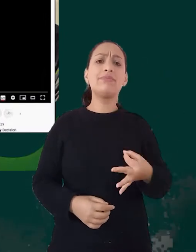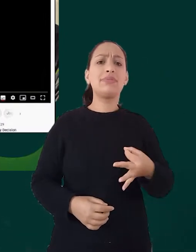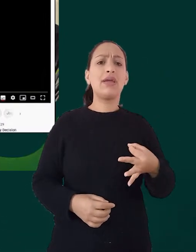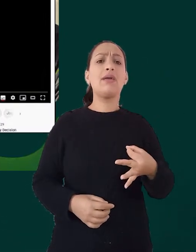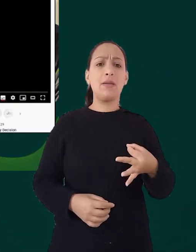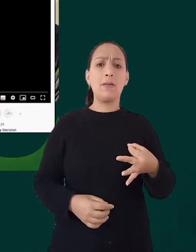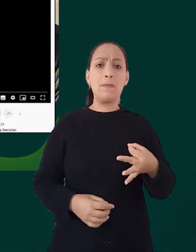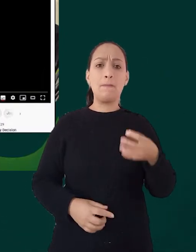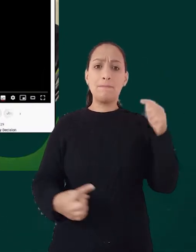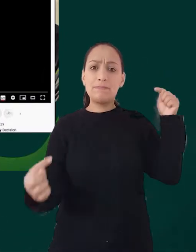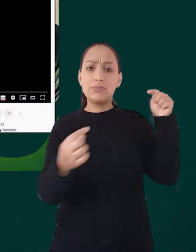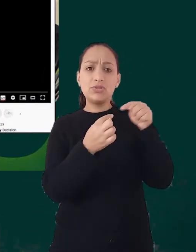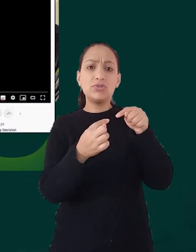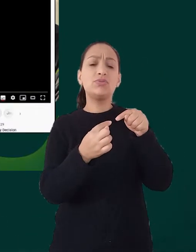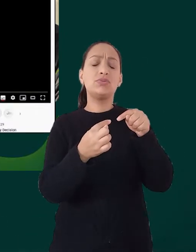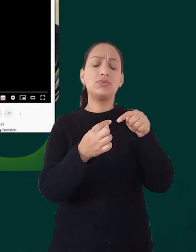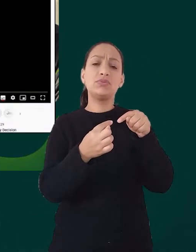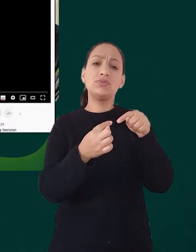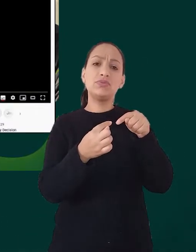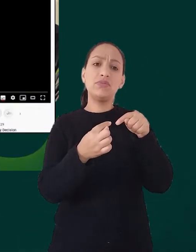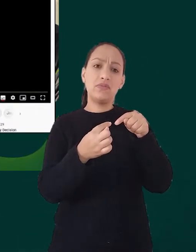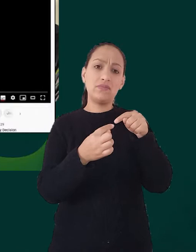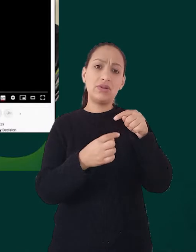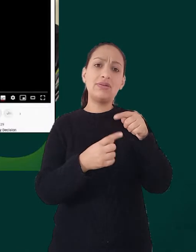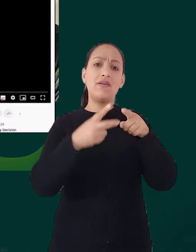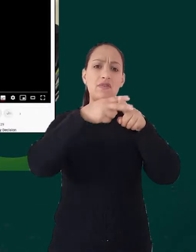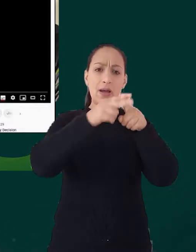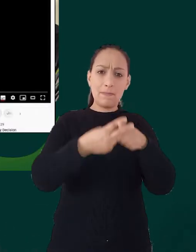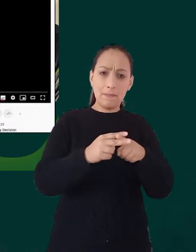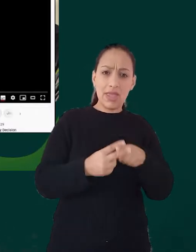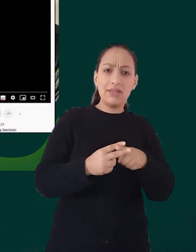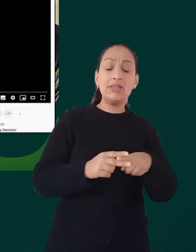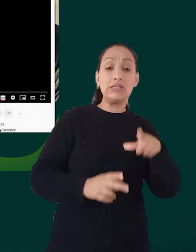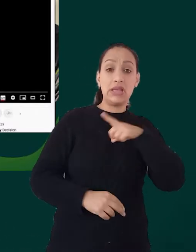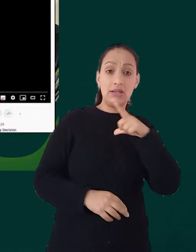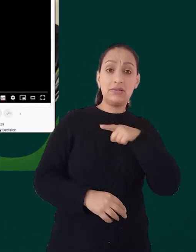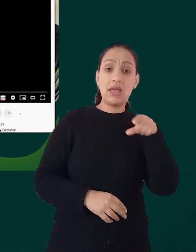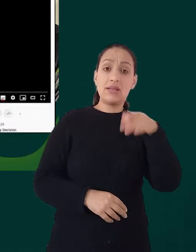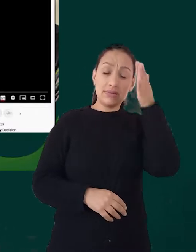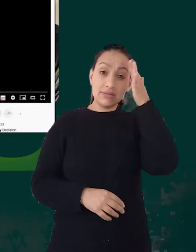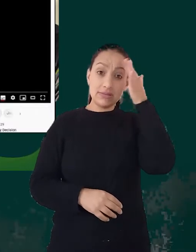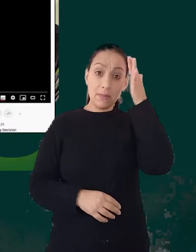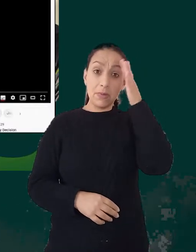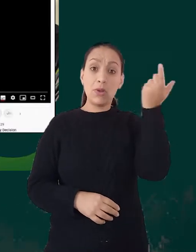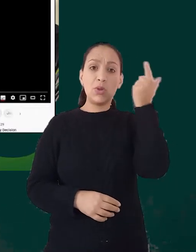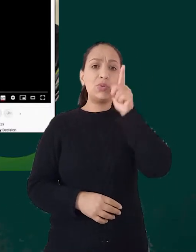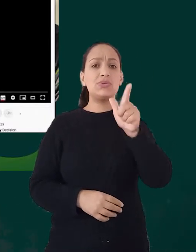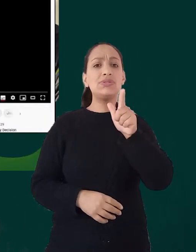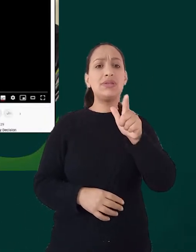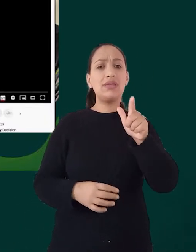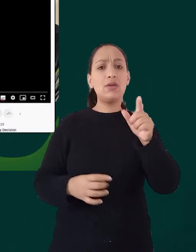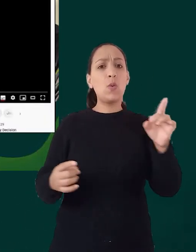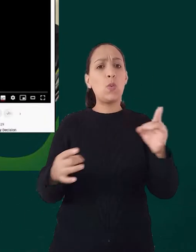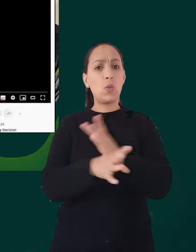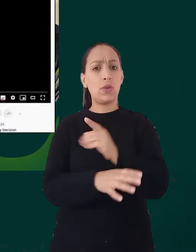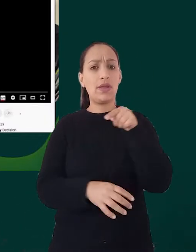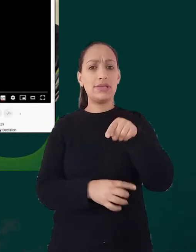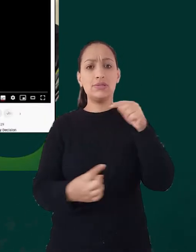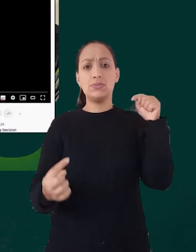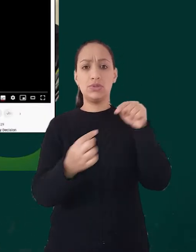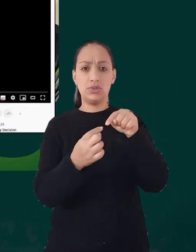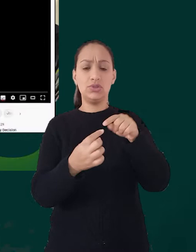missão e que ele saiba e que ele compreenda as ferramentas que ele tem para conseguir, então, concretizar aquela missão, aquele